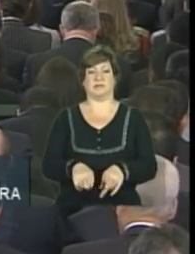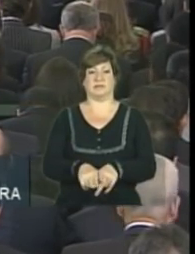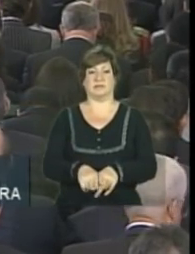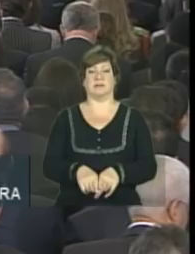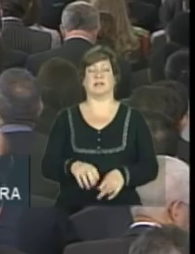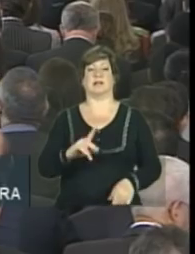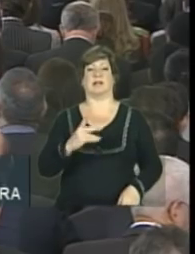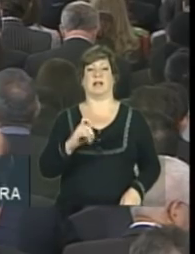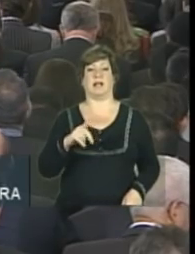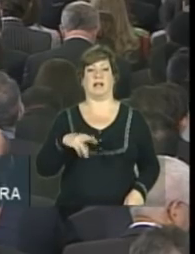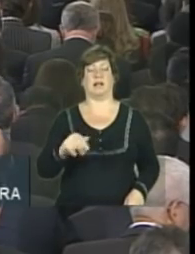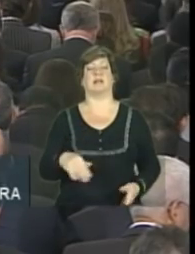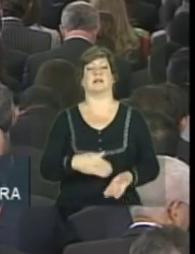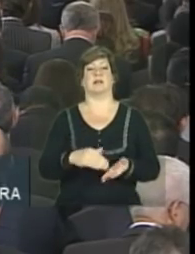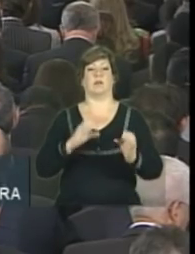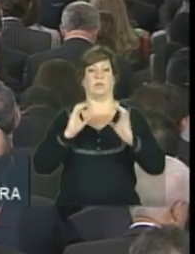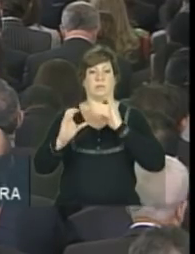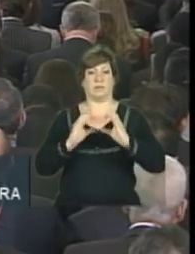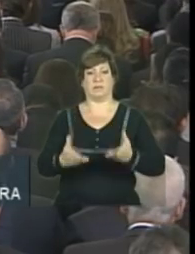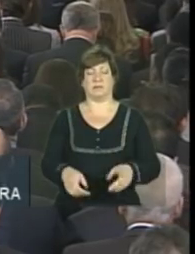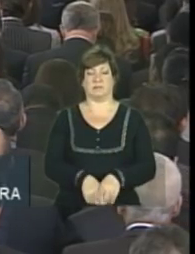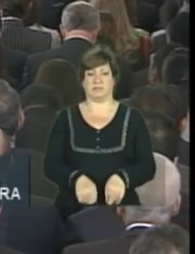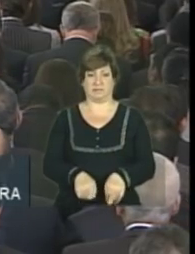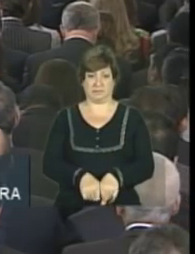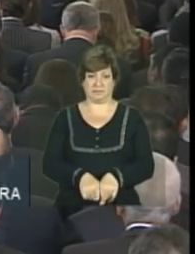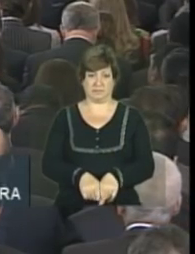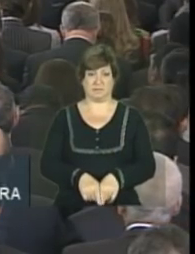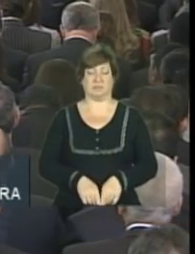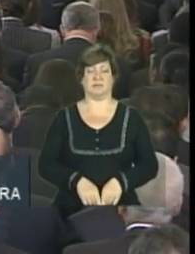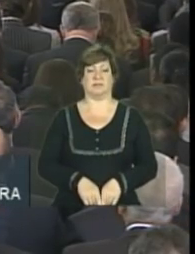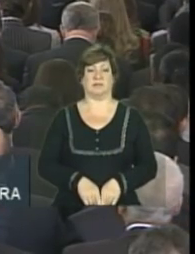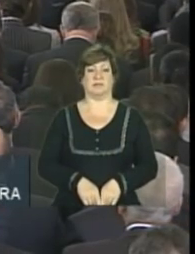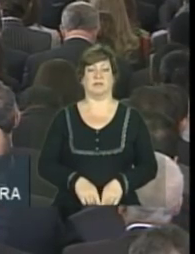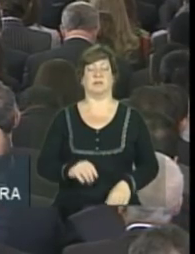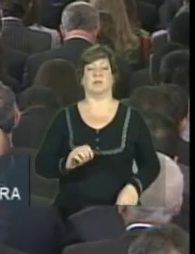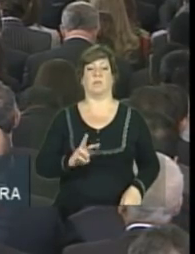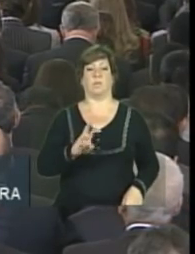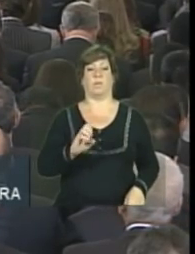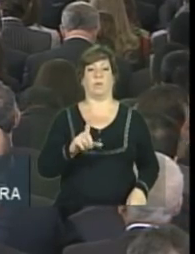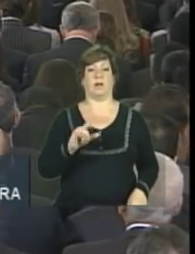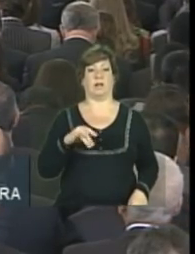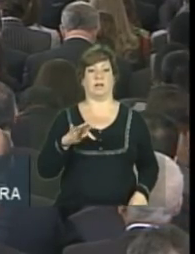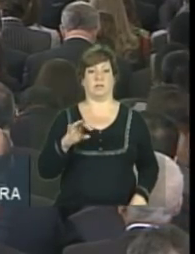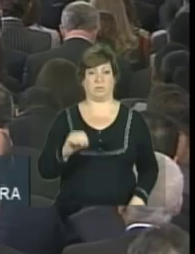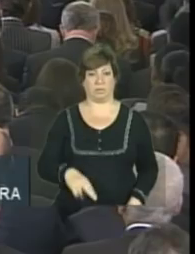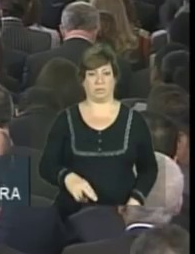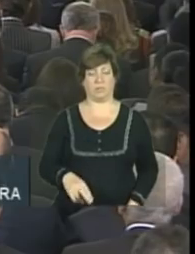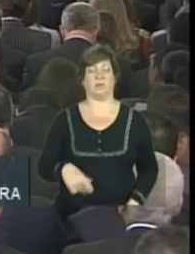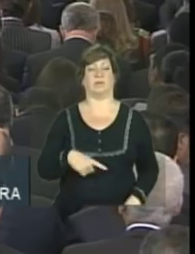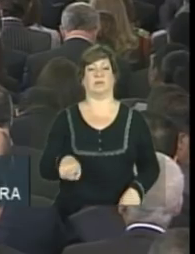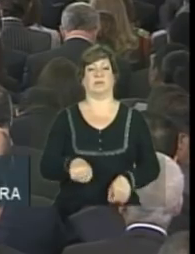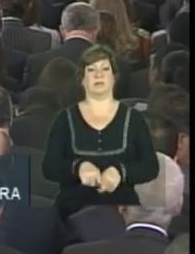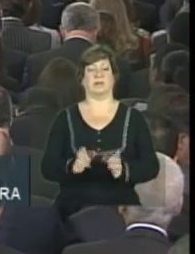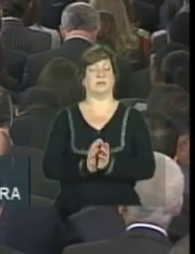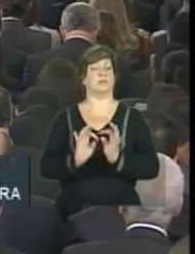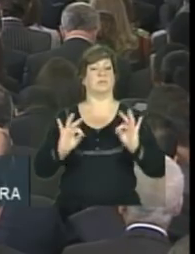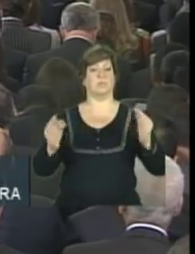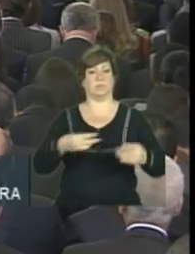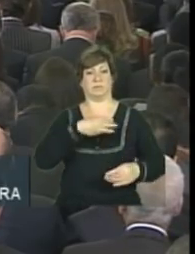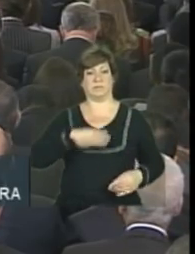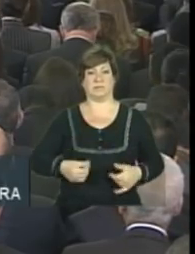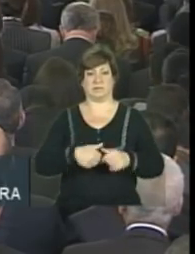Helena Chagas, da Secretaria de Comunicação Social, Wellington Moreira Franco, da Secretaria de Assuntos